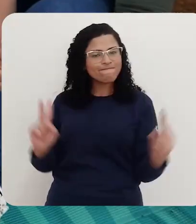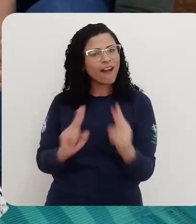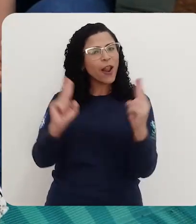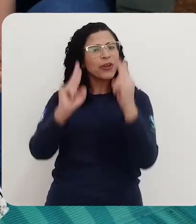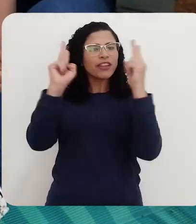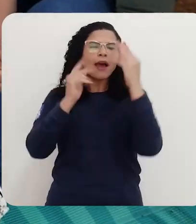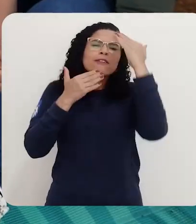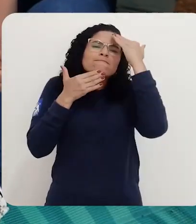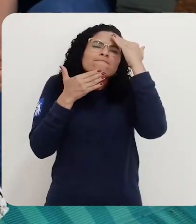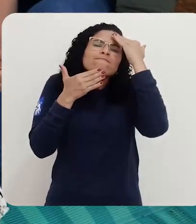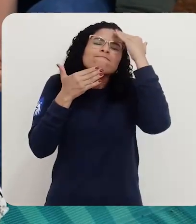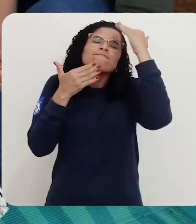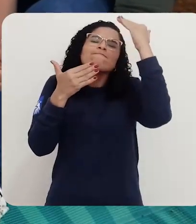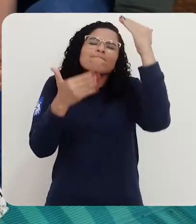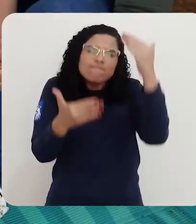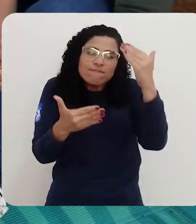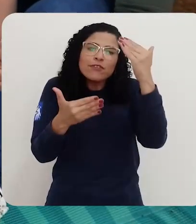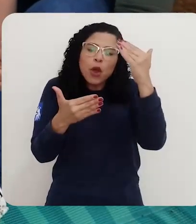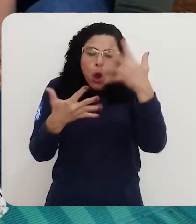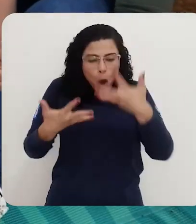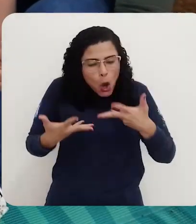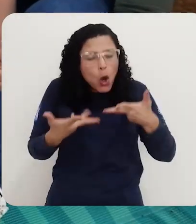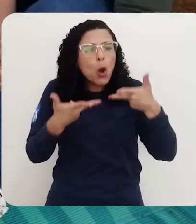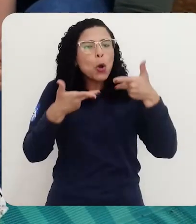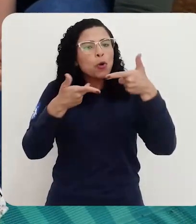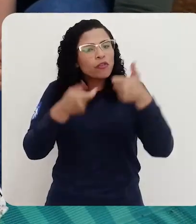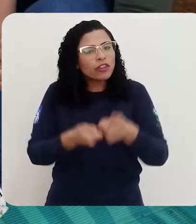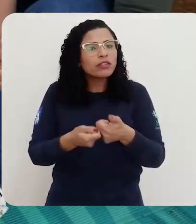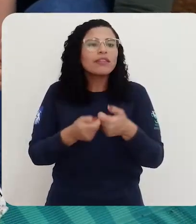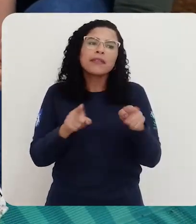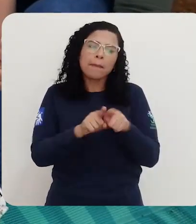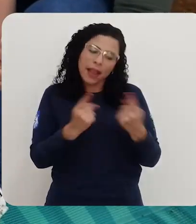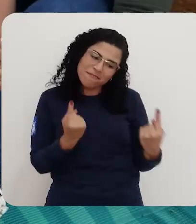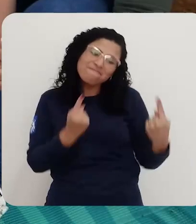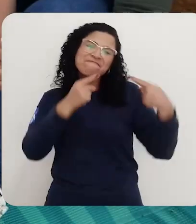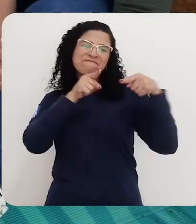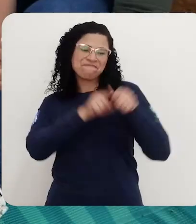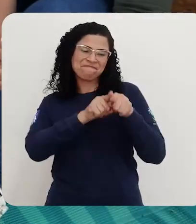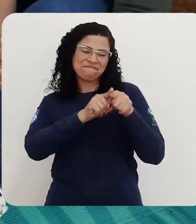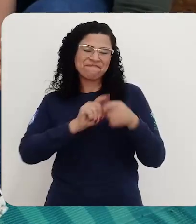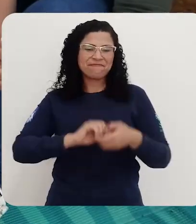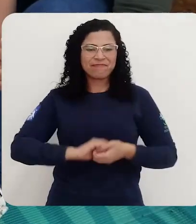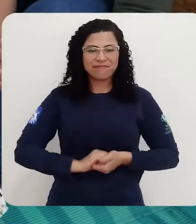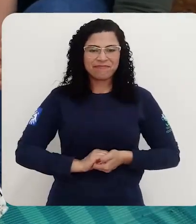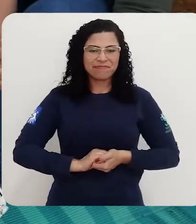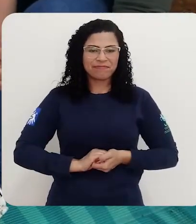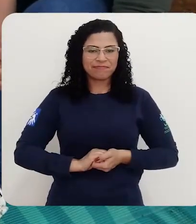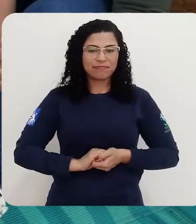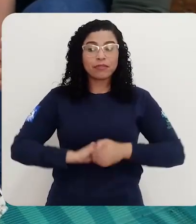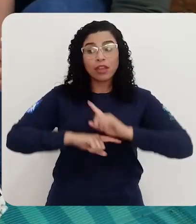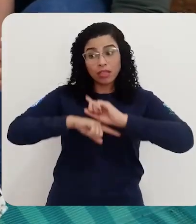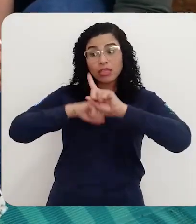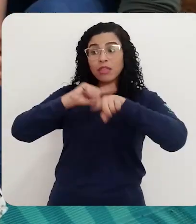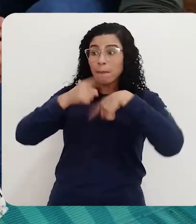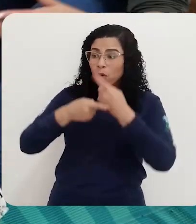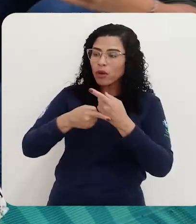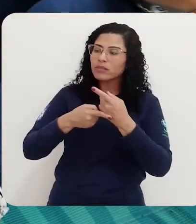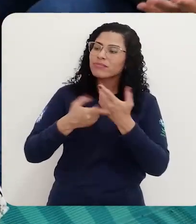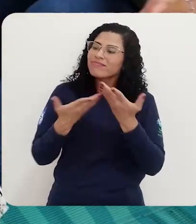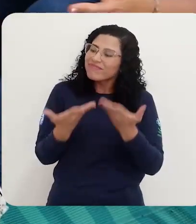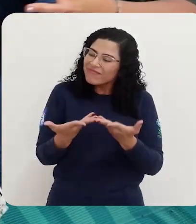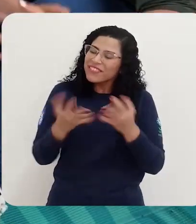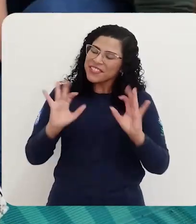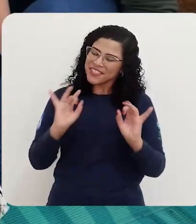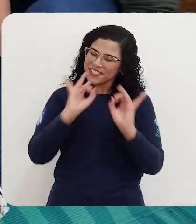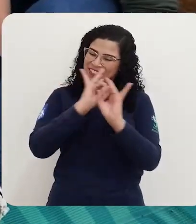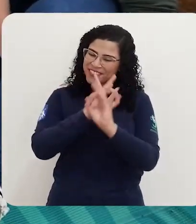conhecida e valorizada. Então eu agradeço bastante pelo convite e pela parceria desde já. Que bom. E depois dessa